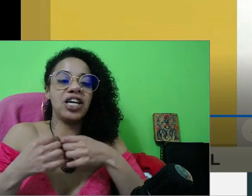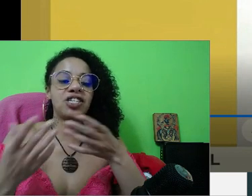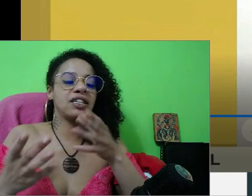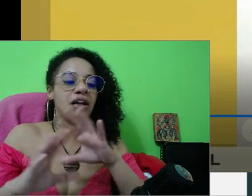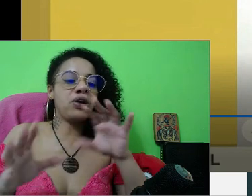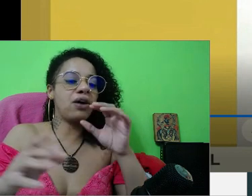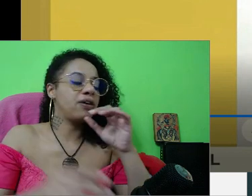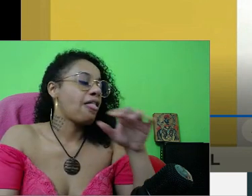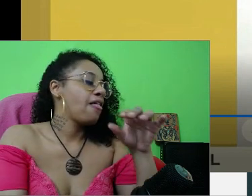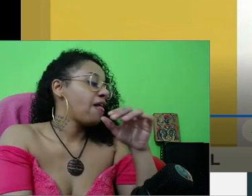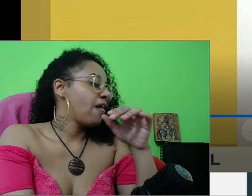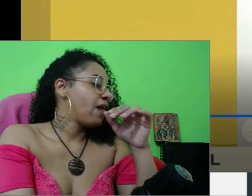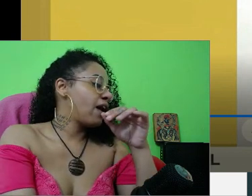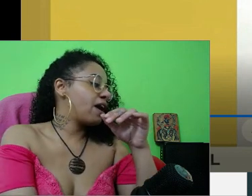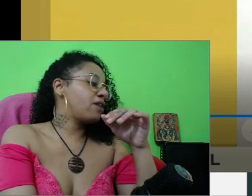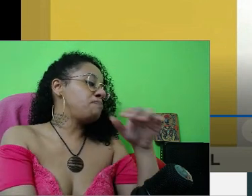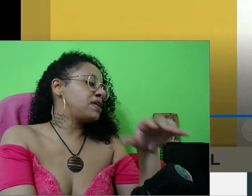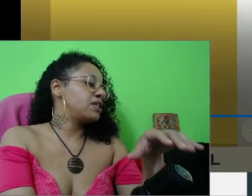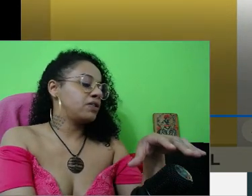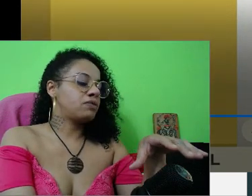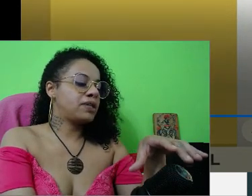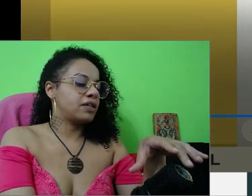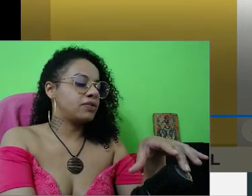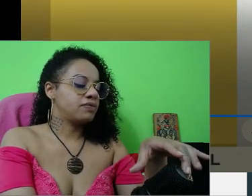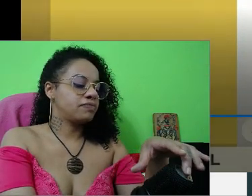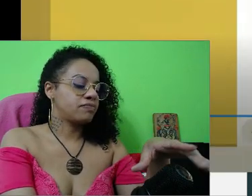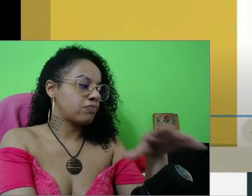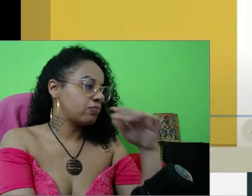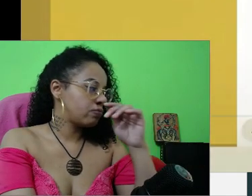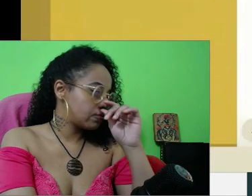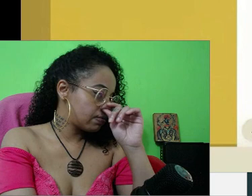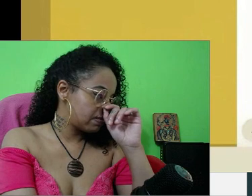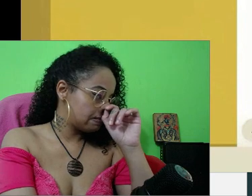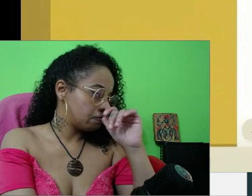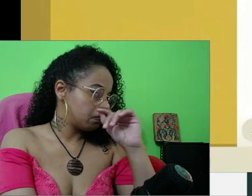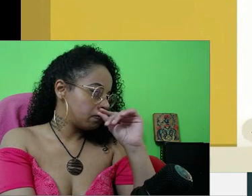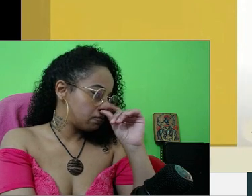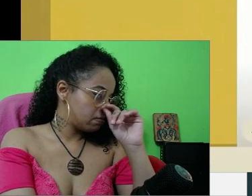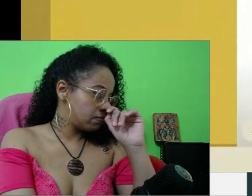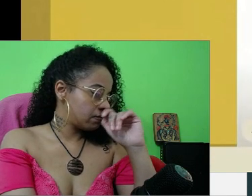aqui assim gente na moral é complicado é complicado